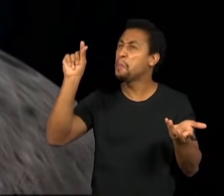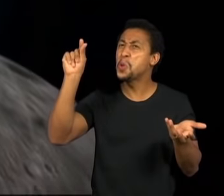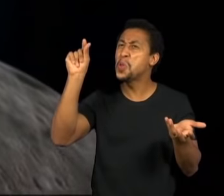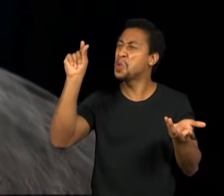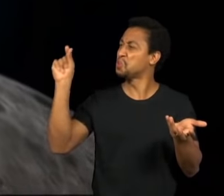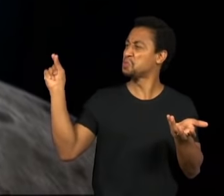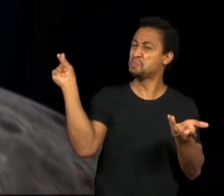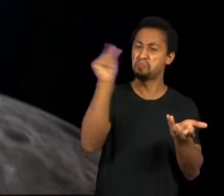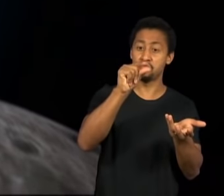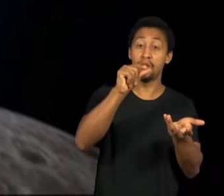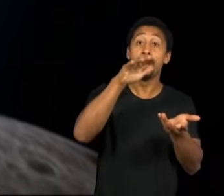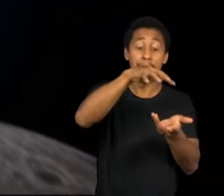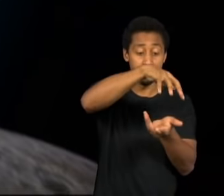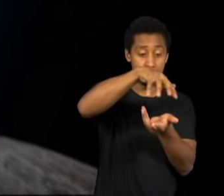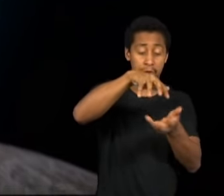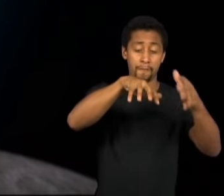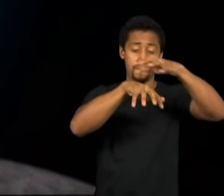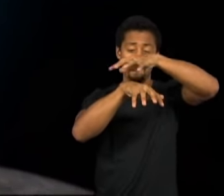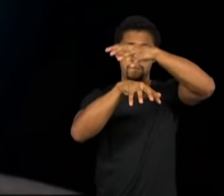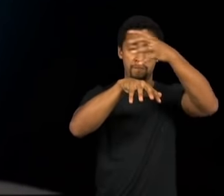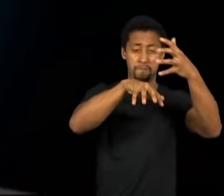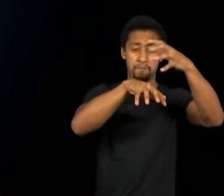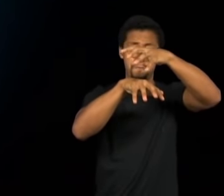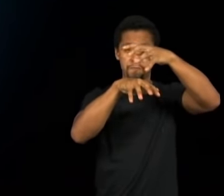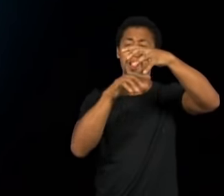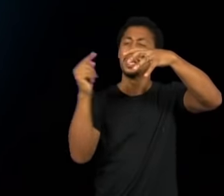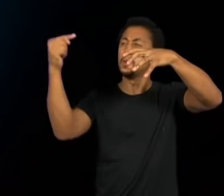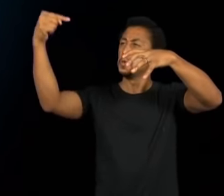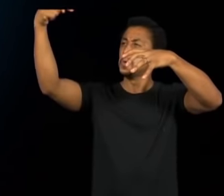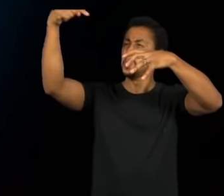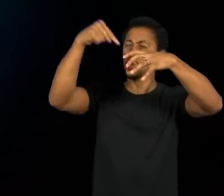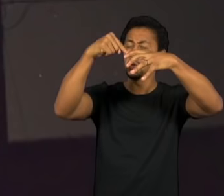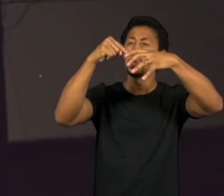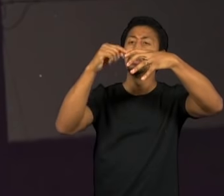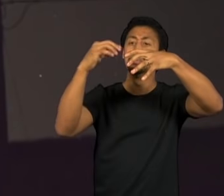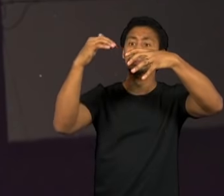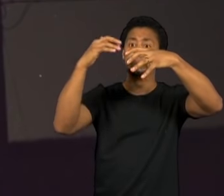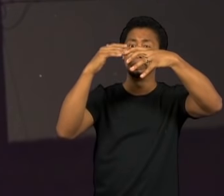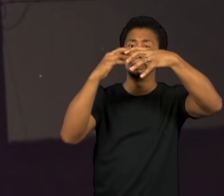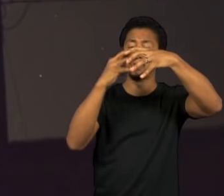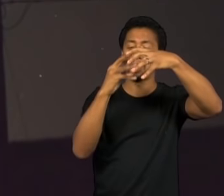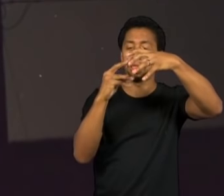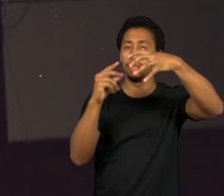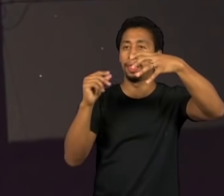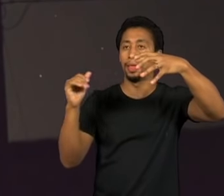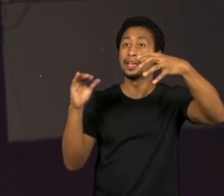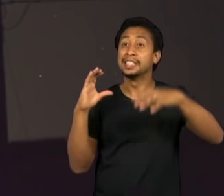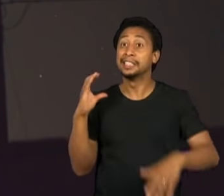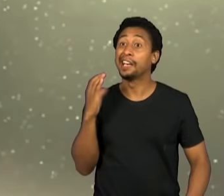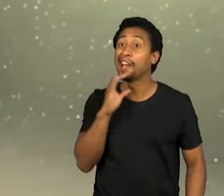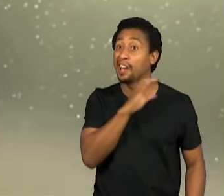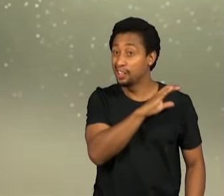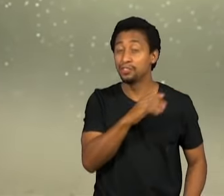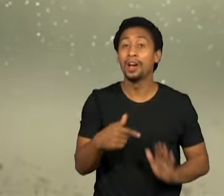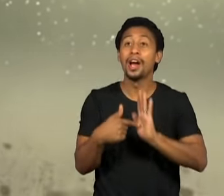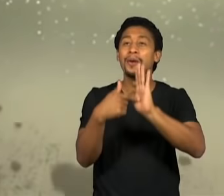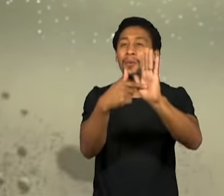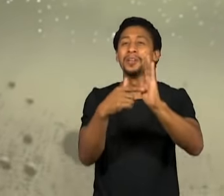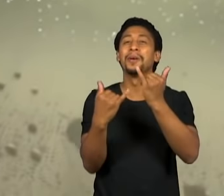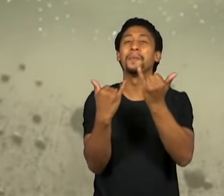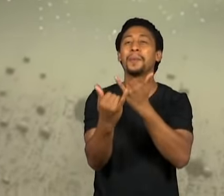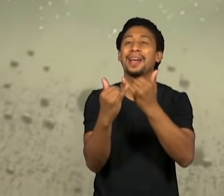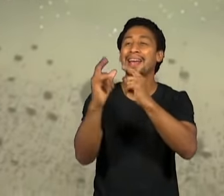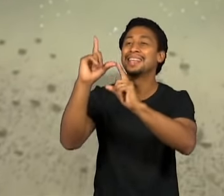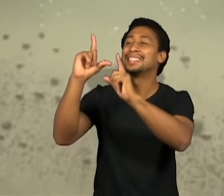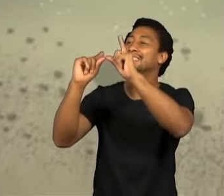na atmosfera da Terra e queimam por atrito, gerando o efeito conhecido como estrela cadente. Mas são os